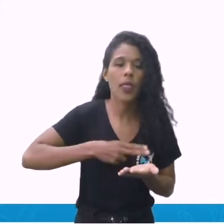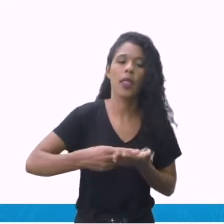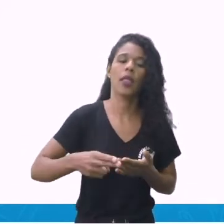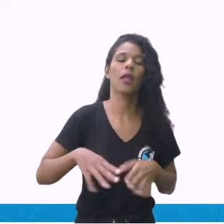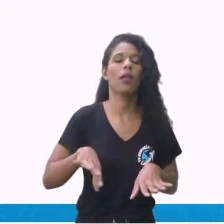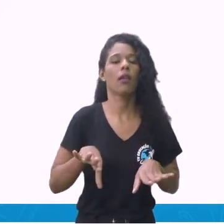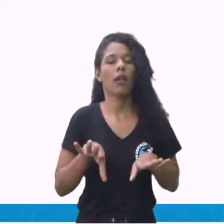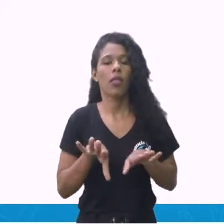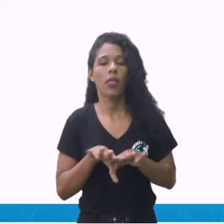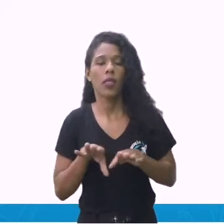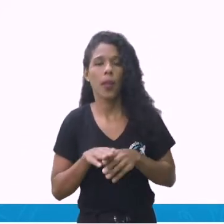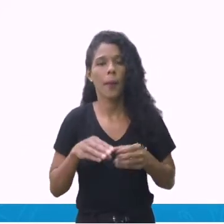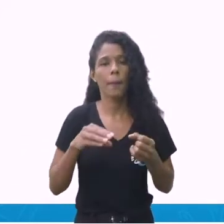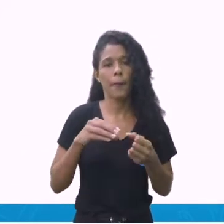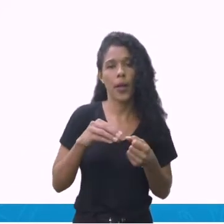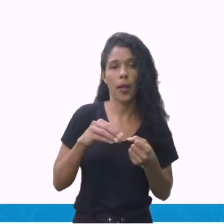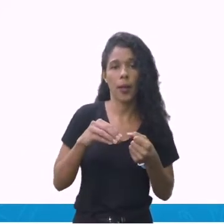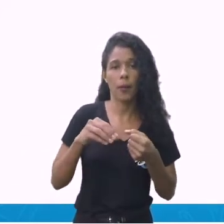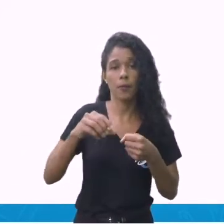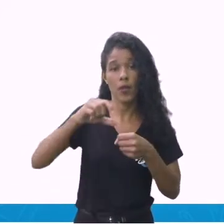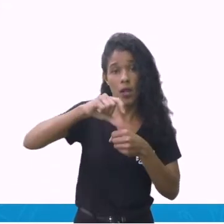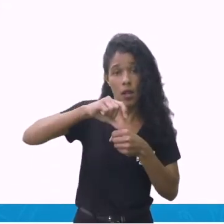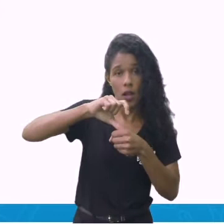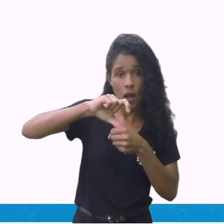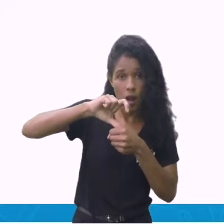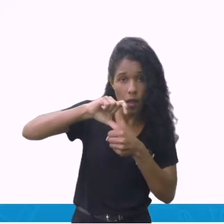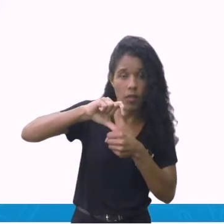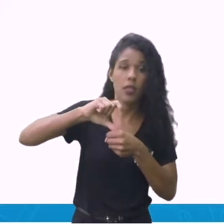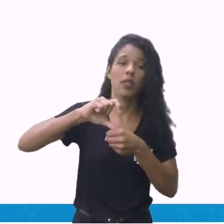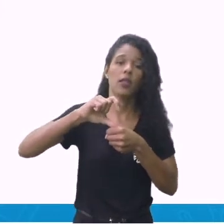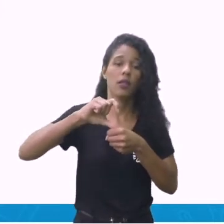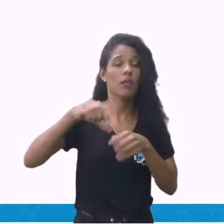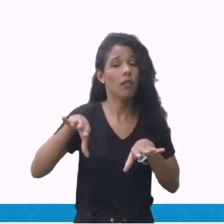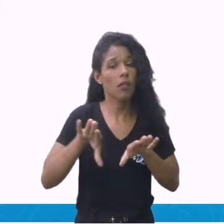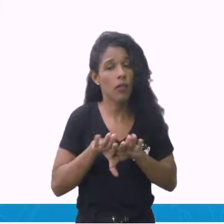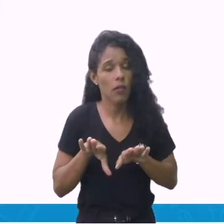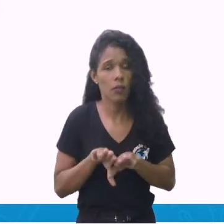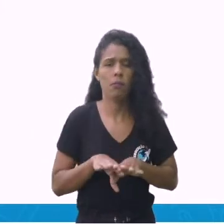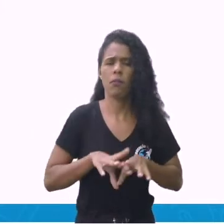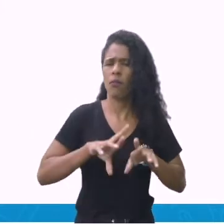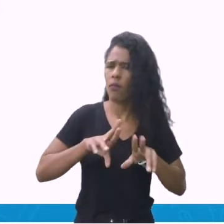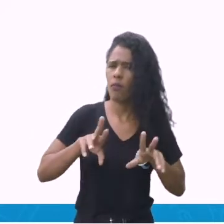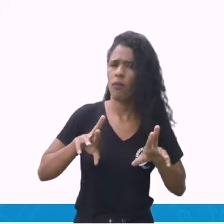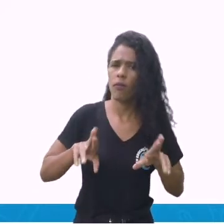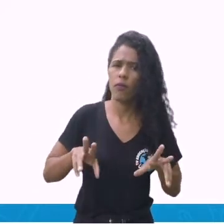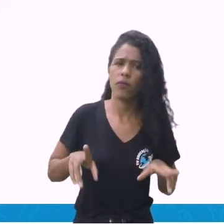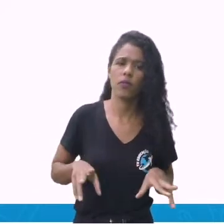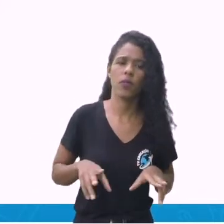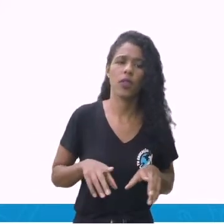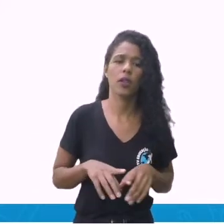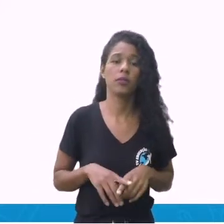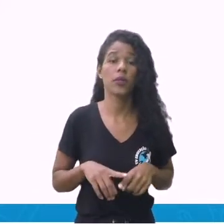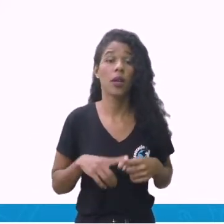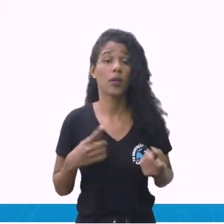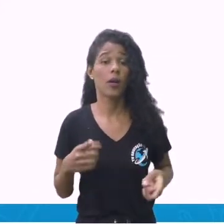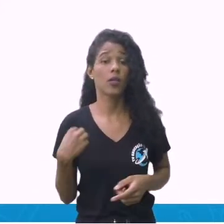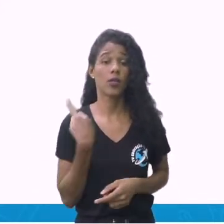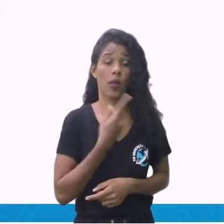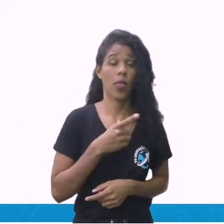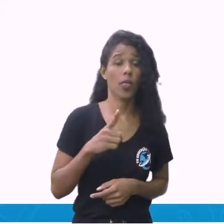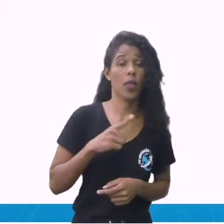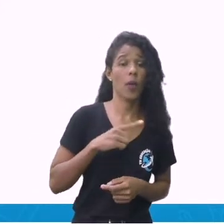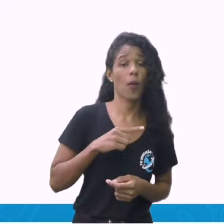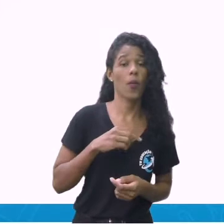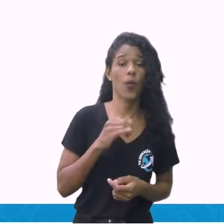nos alimentarmos, né, de comer castanhas e nozes, tá? Mas nós temos aí o